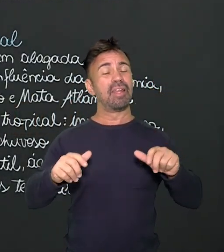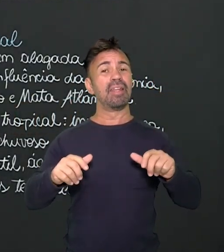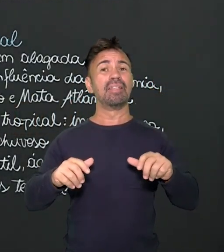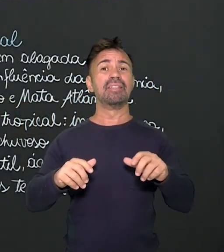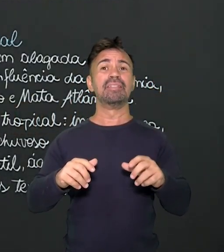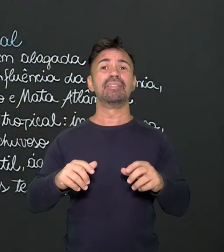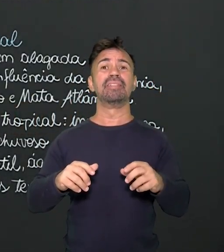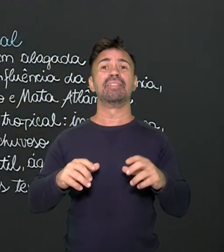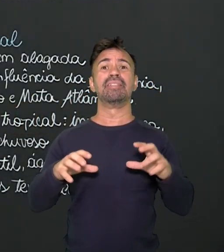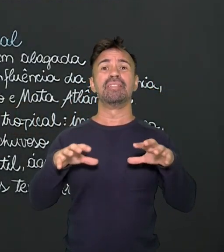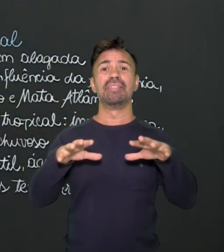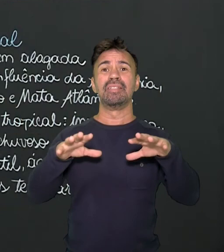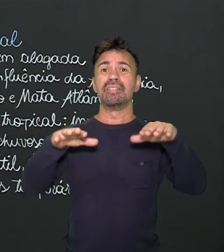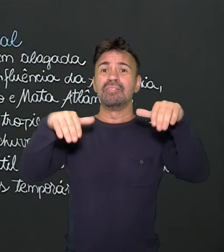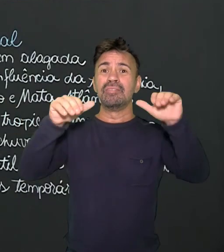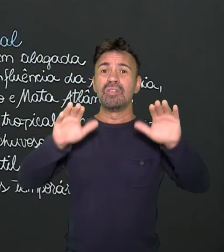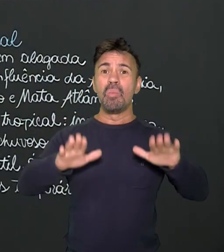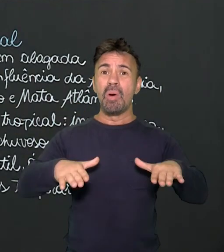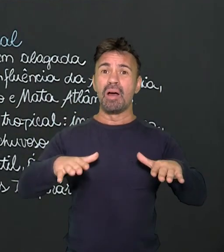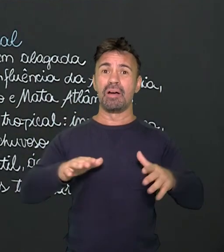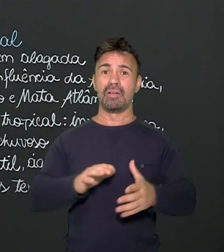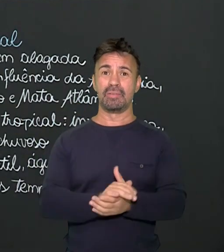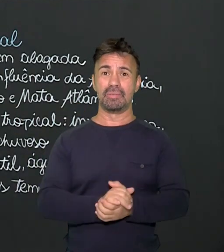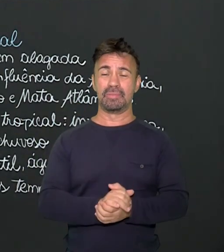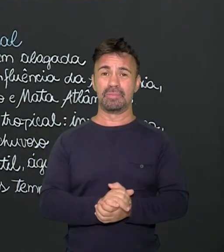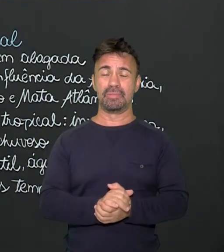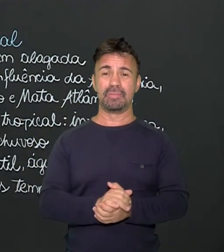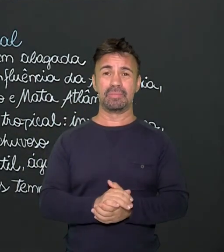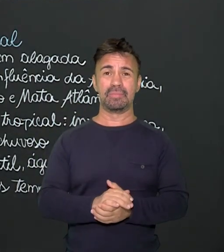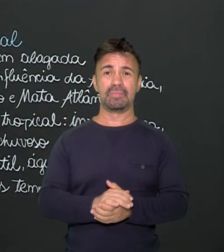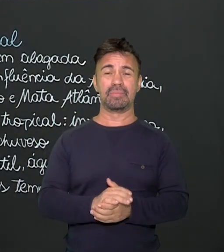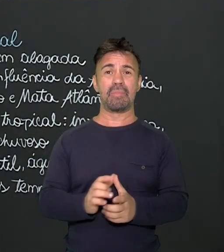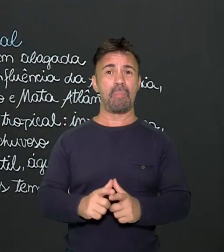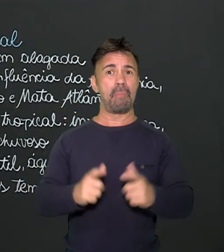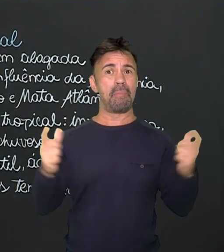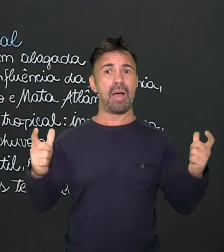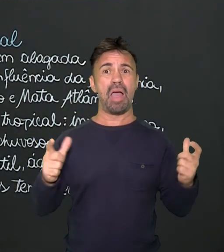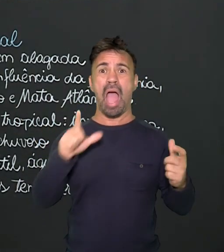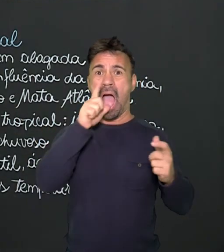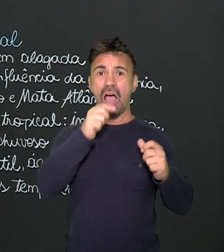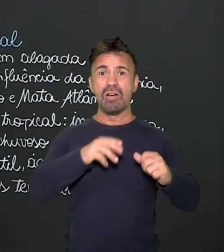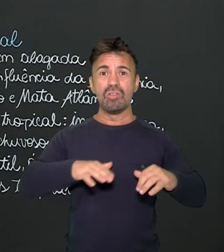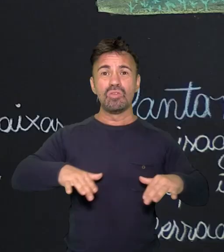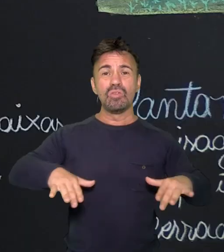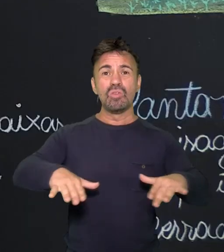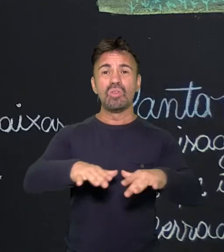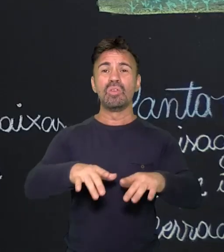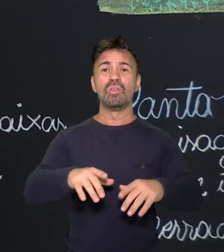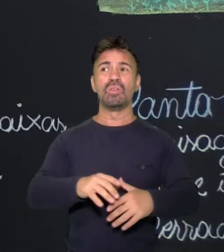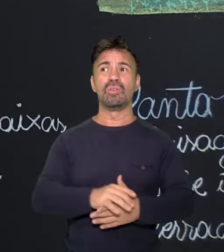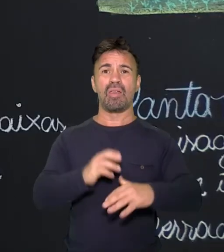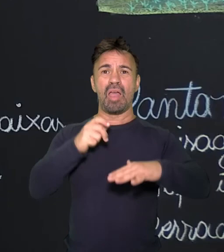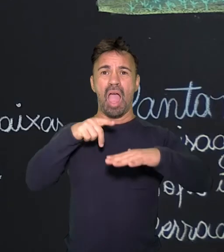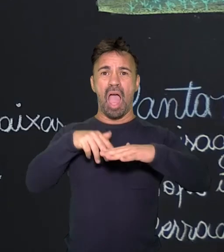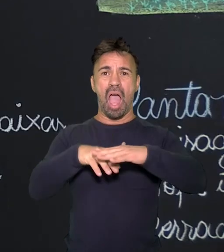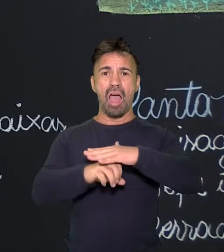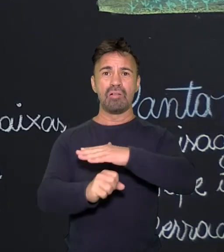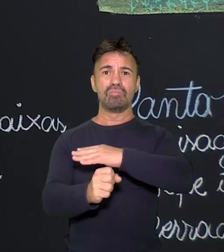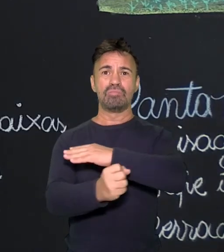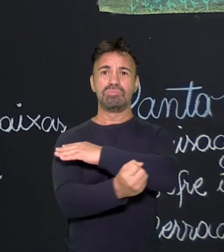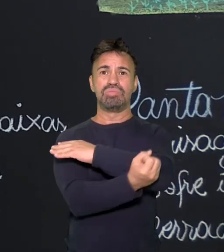nossa querida Caatinga, e fechamos, então, no Pantanal, uma das maiores planícies alagadas de todo o mundo. Vem